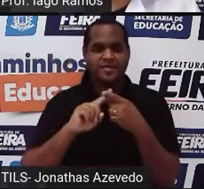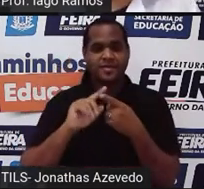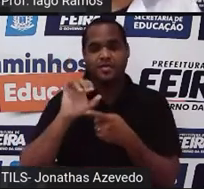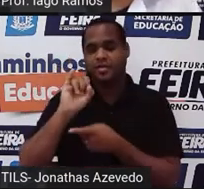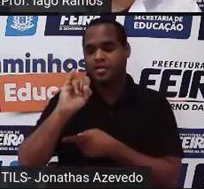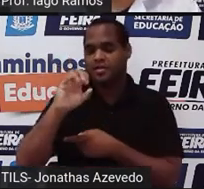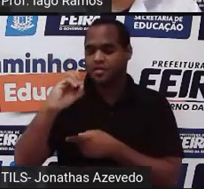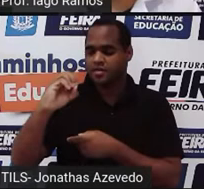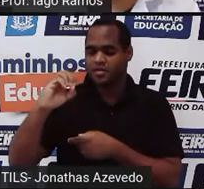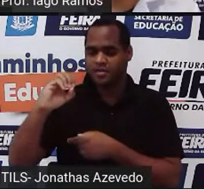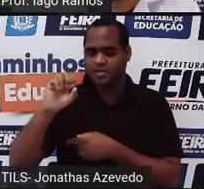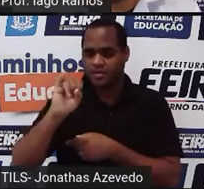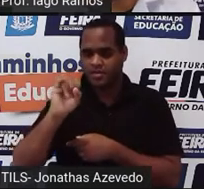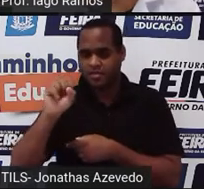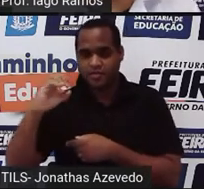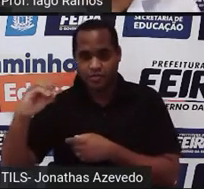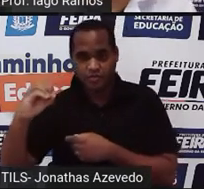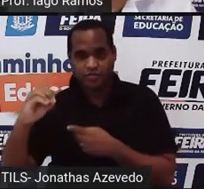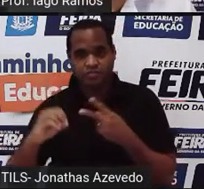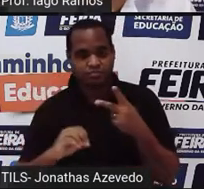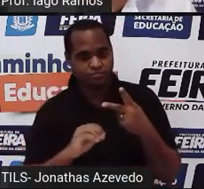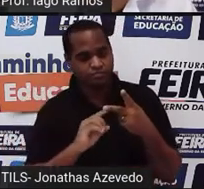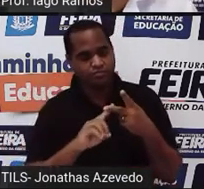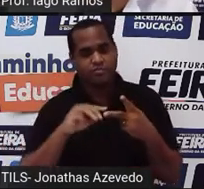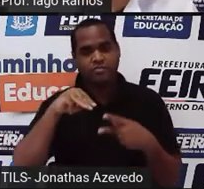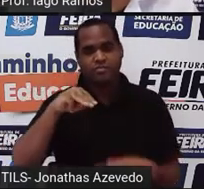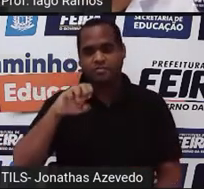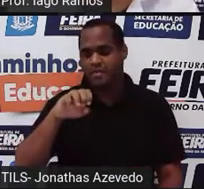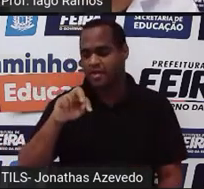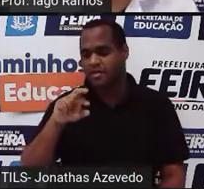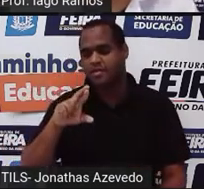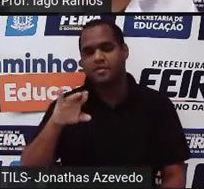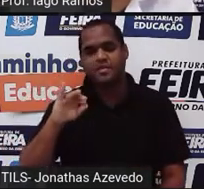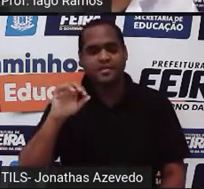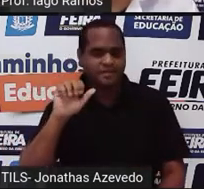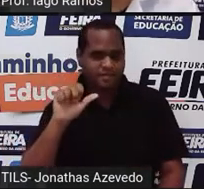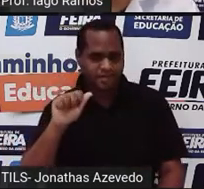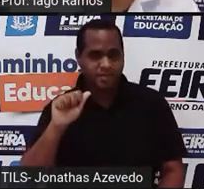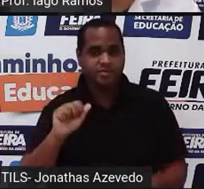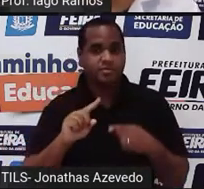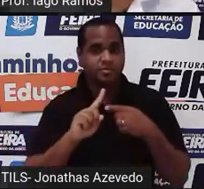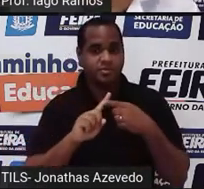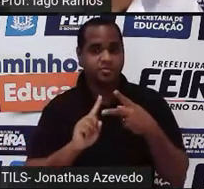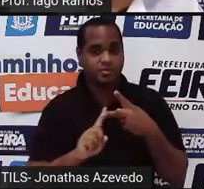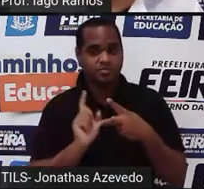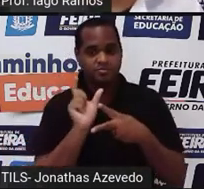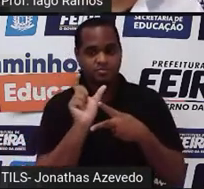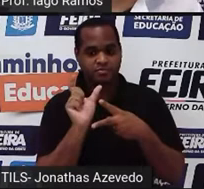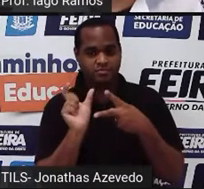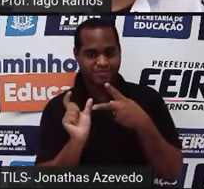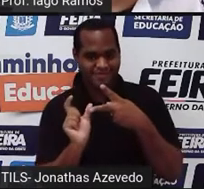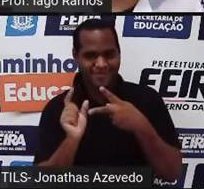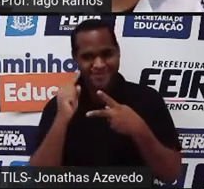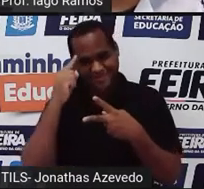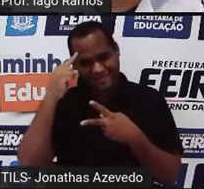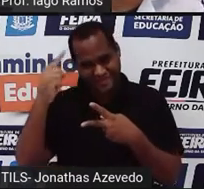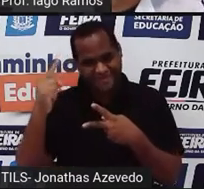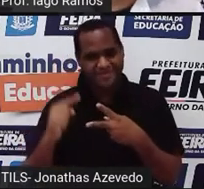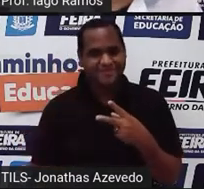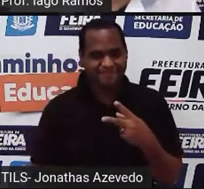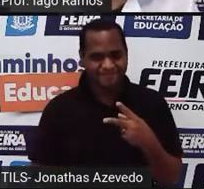é pela própria palavra, isometria. A gente divide ela em duas partes. Uma parte é